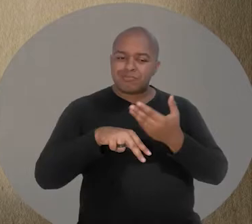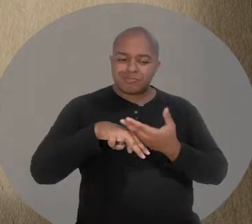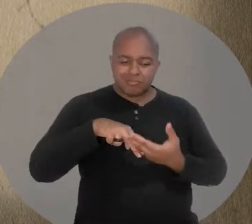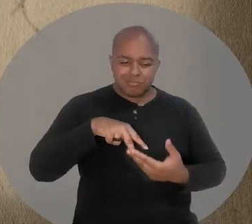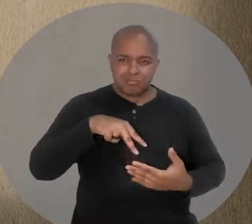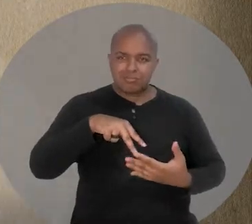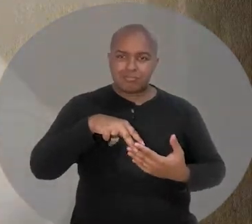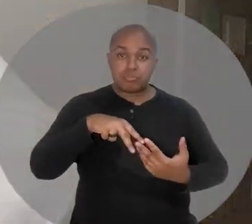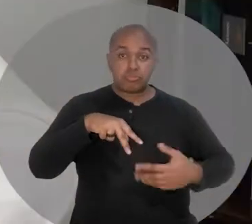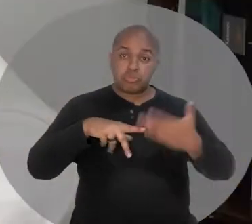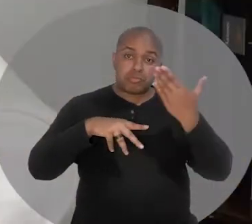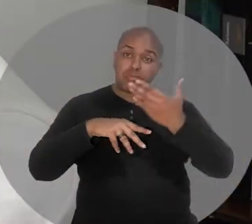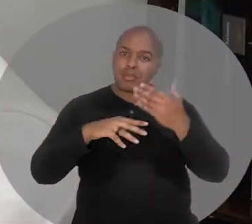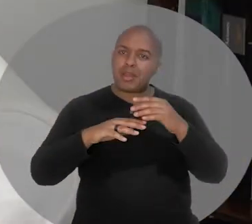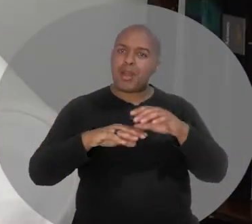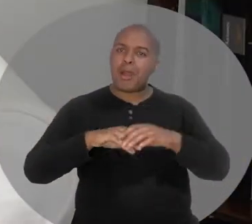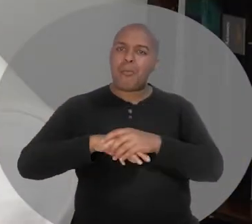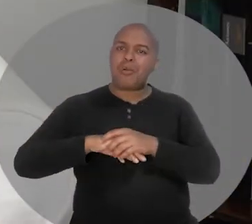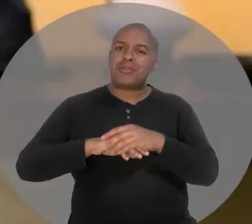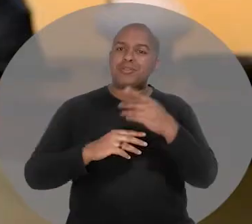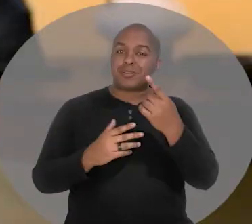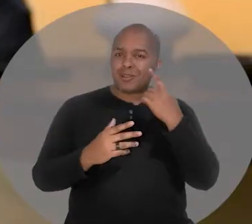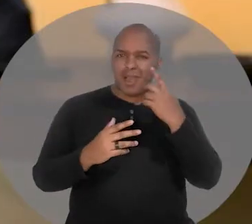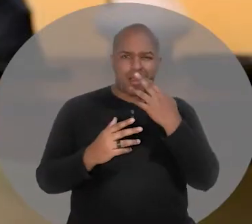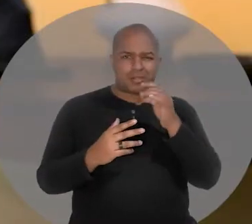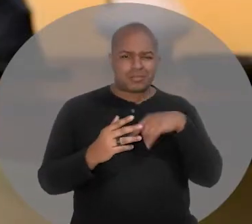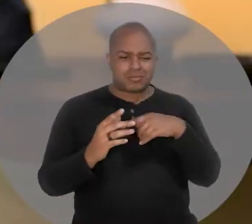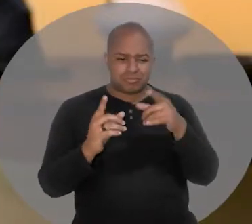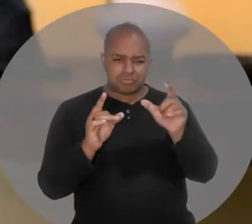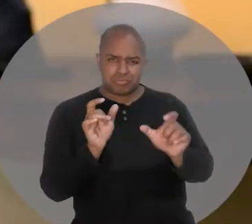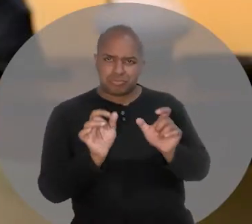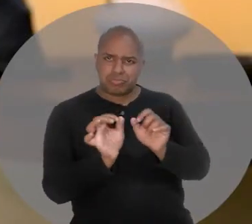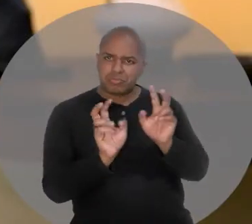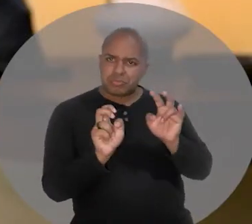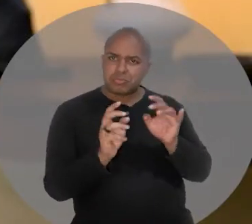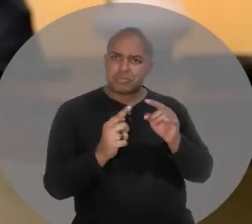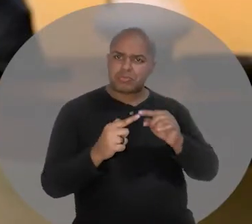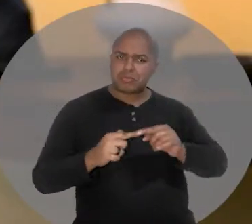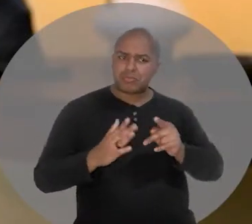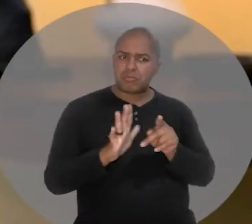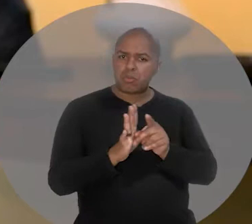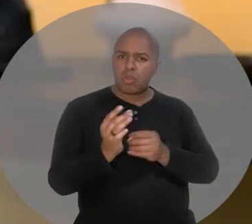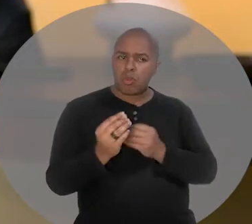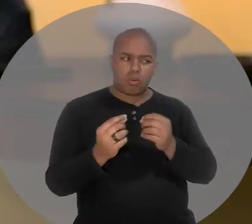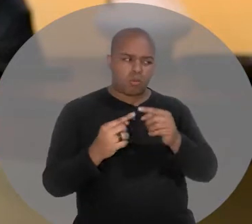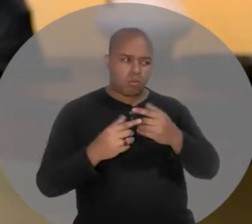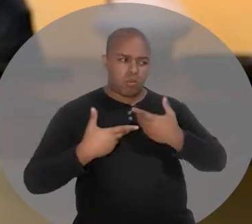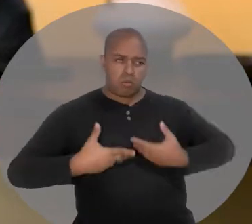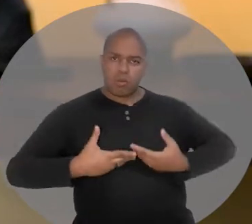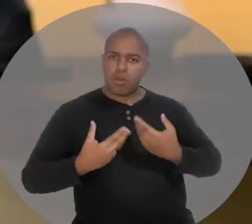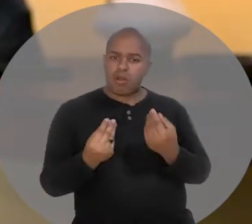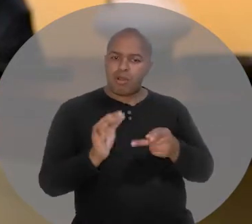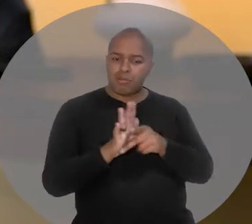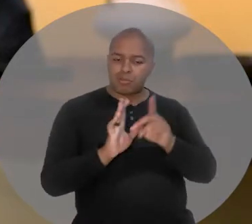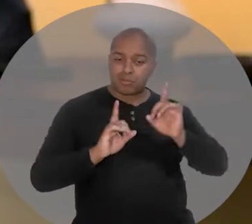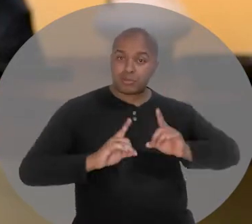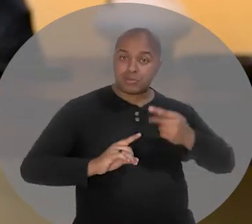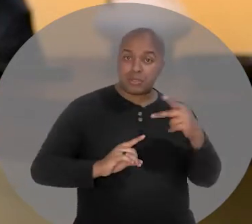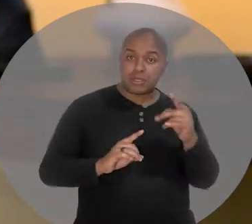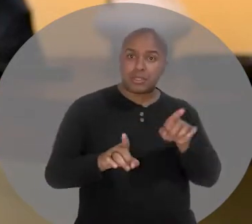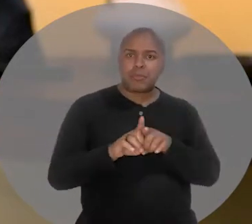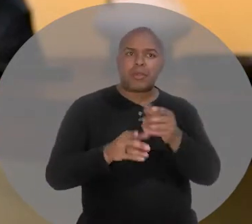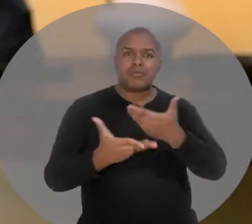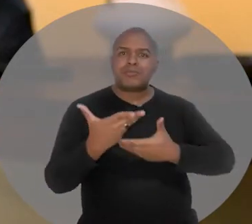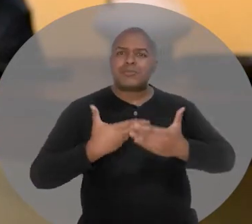até o chão, então não se via a bota dela. Então, acho que são os dois grandes temas, né? A relação dela com o próprio corpo, ou seja, com a